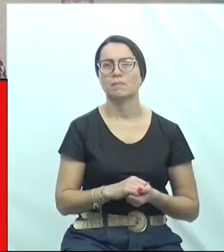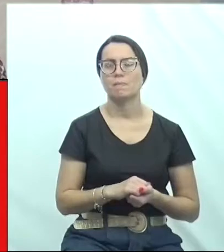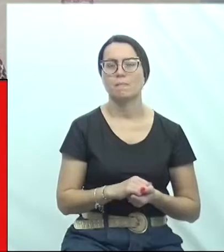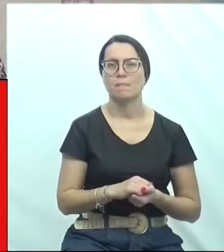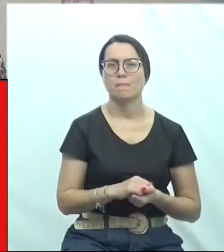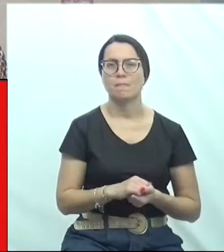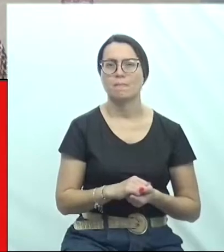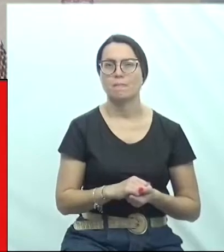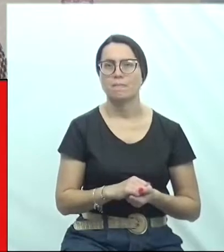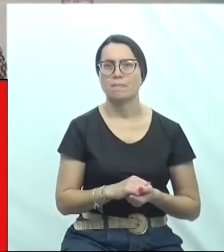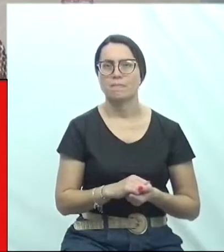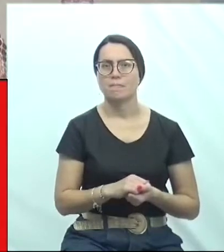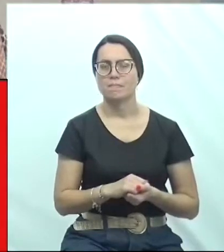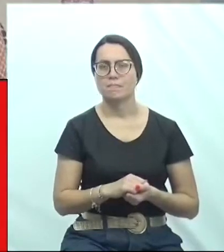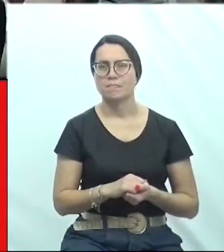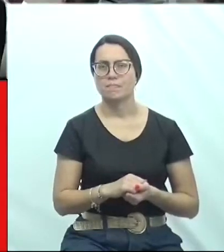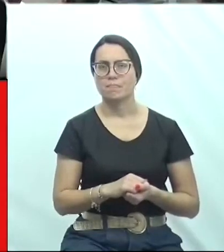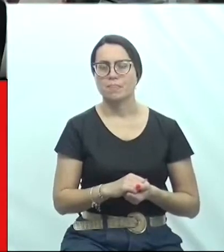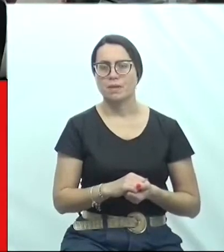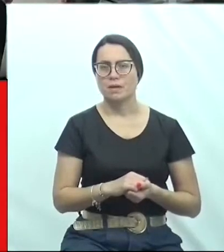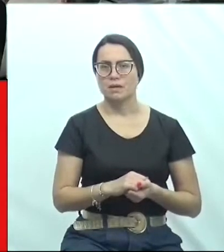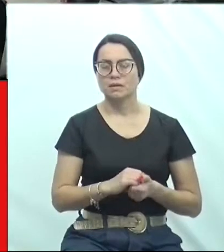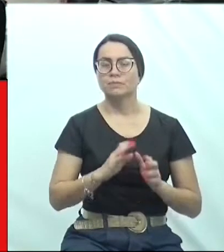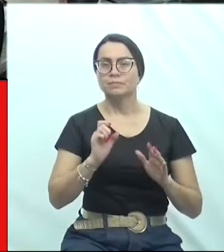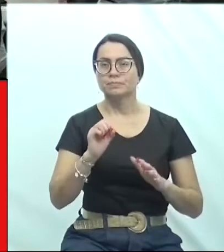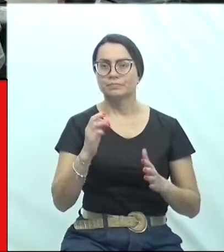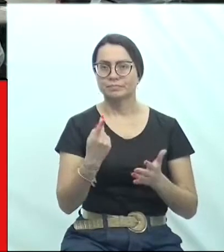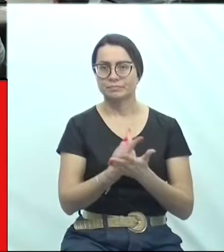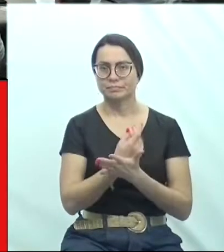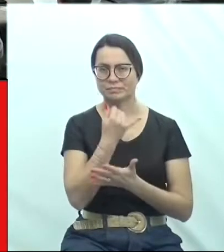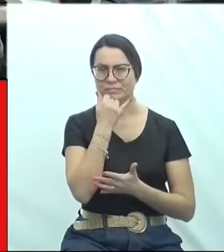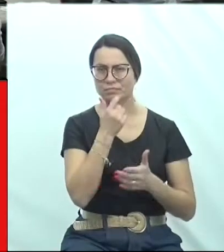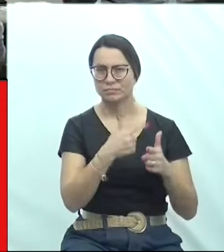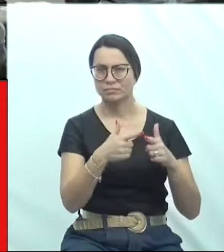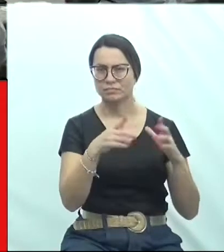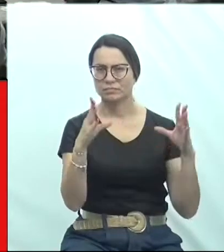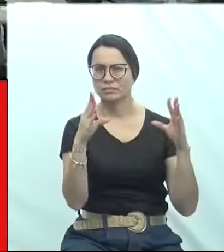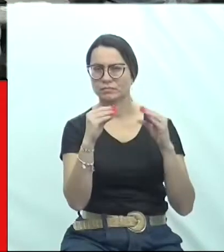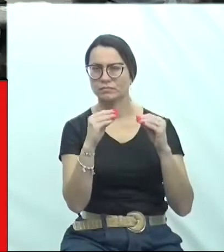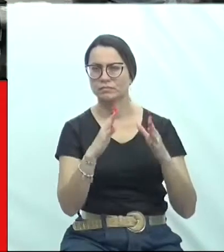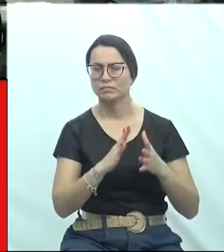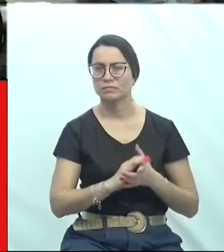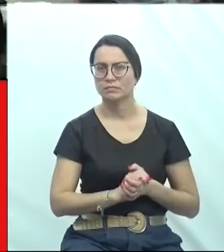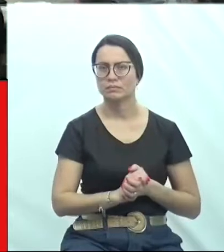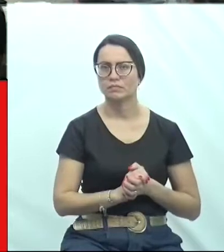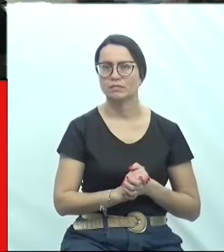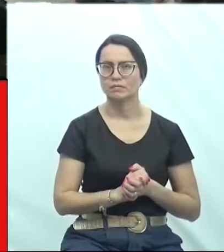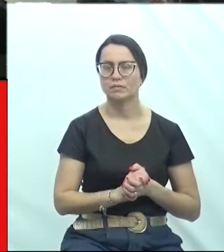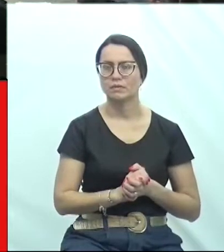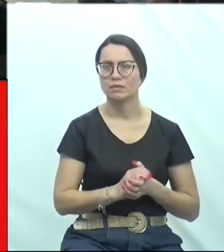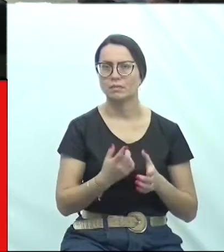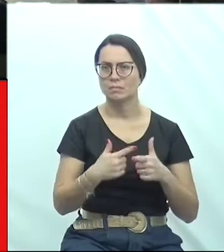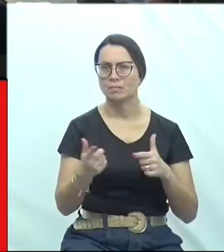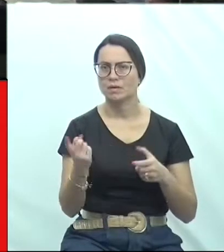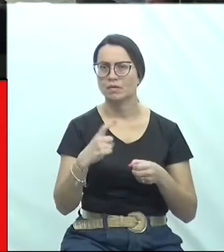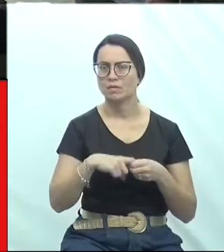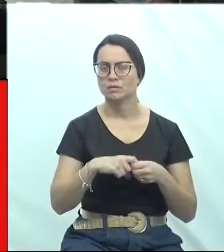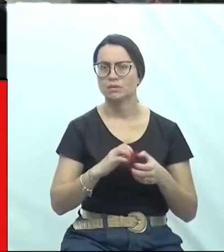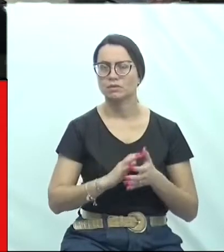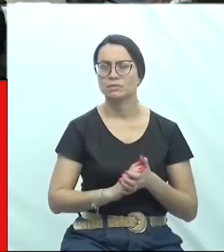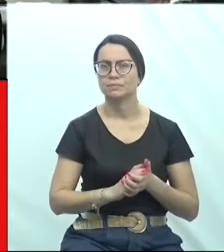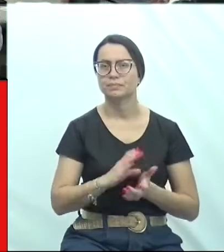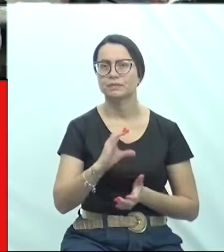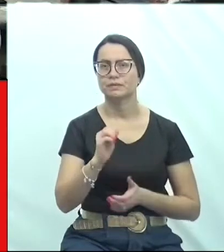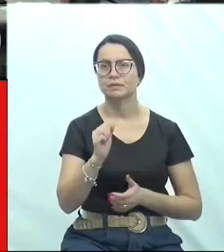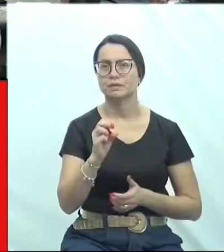instalados. Porque a Casam se condiciona à portaria 888